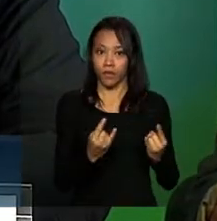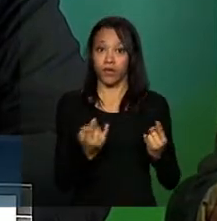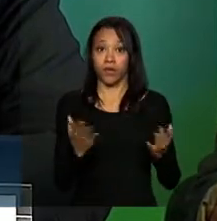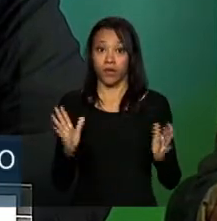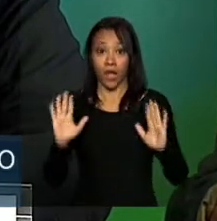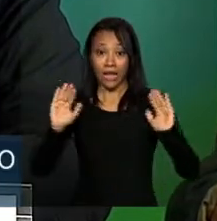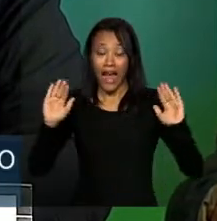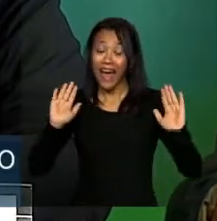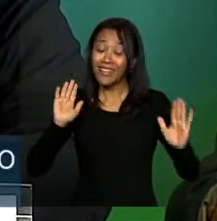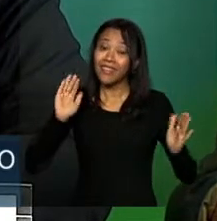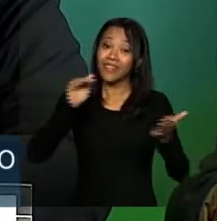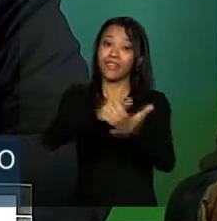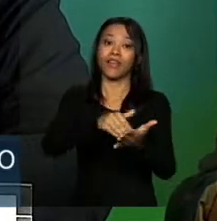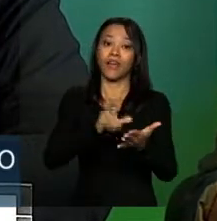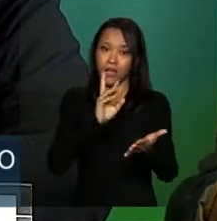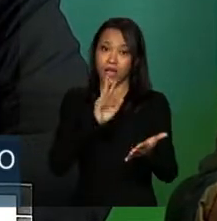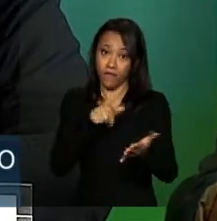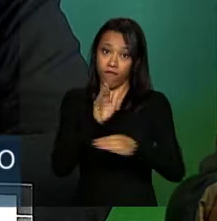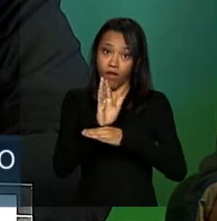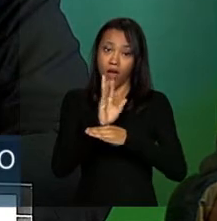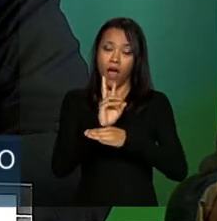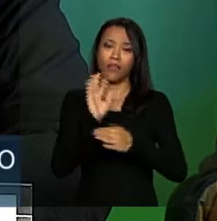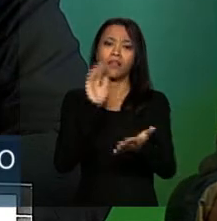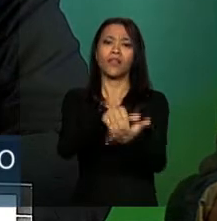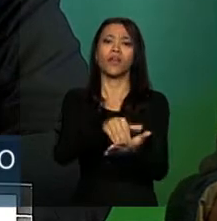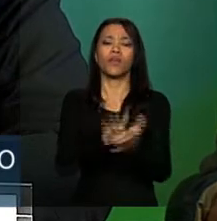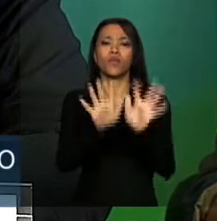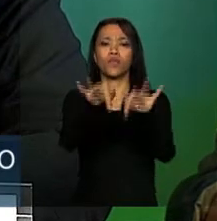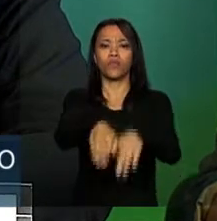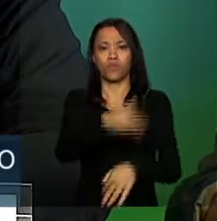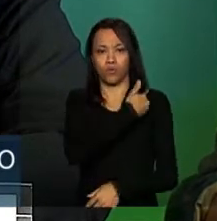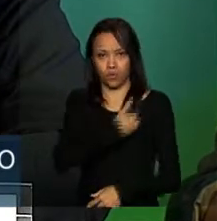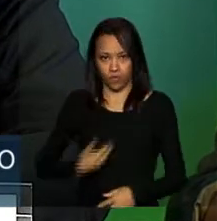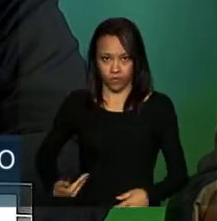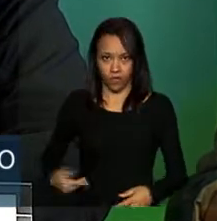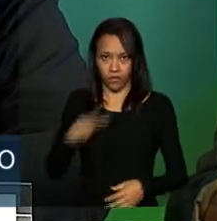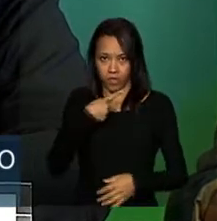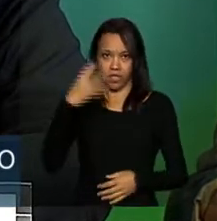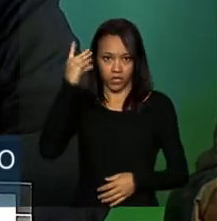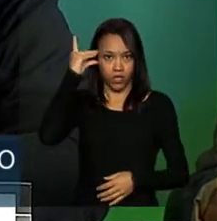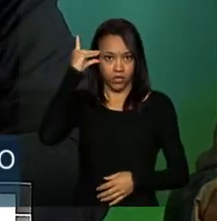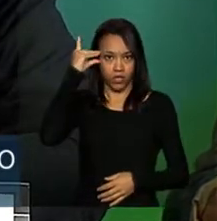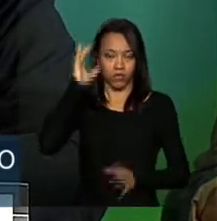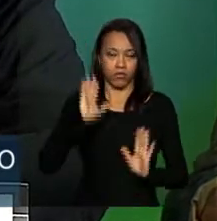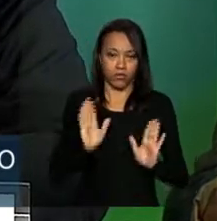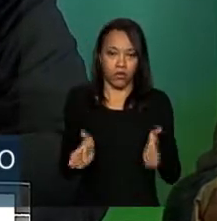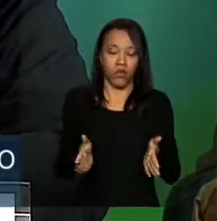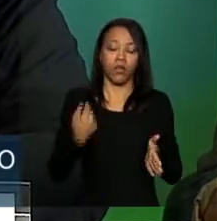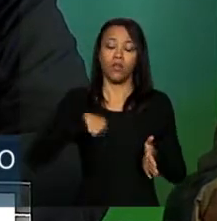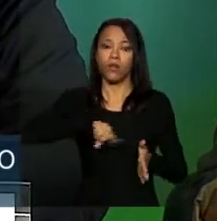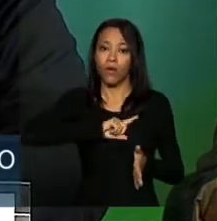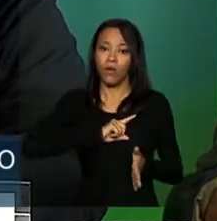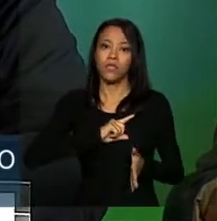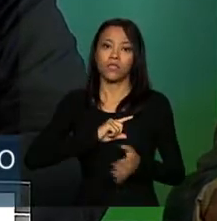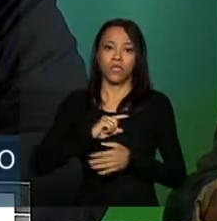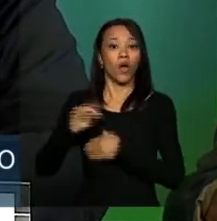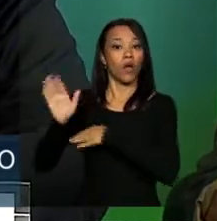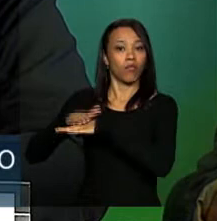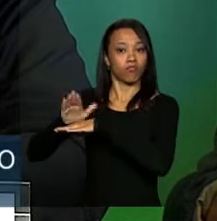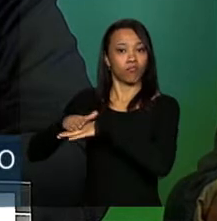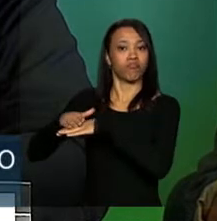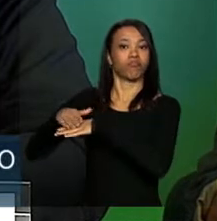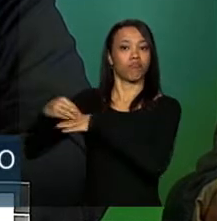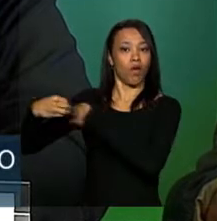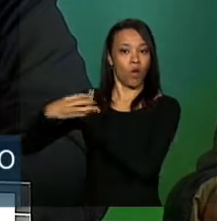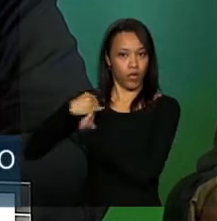Até o final do governo da presidenta Dilma. Nós estamos fazendo, dentro das determinações da presidenta,